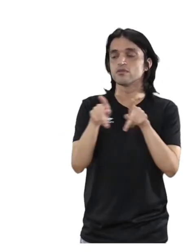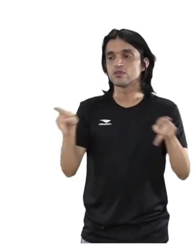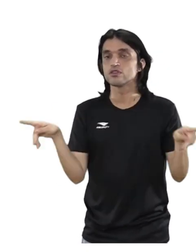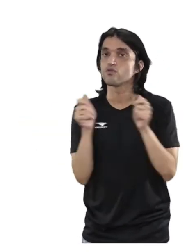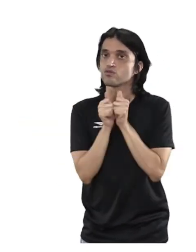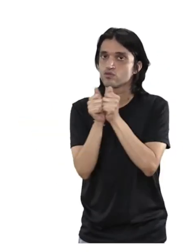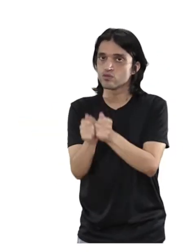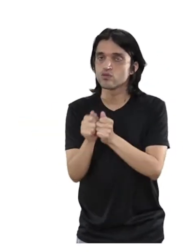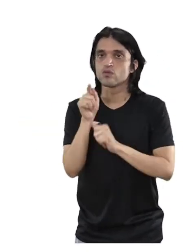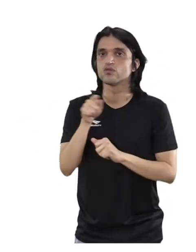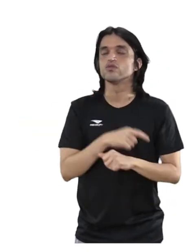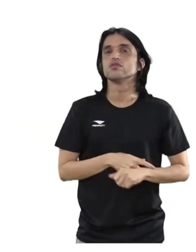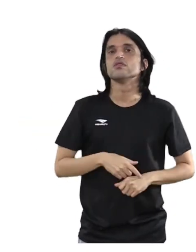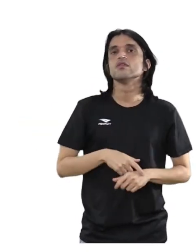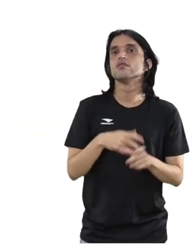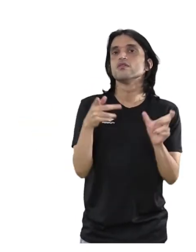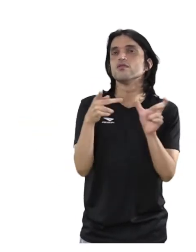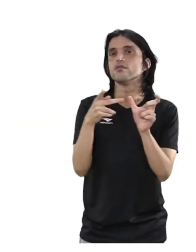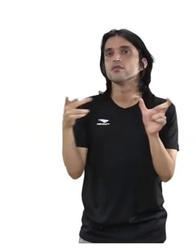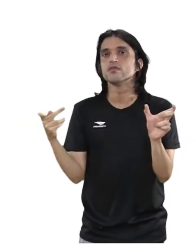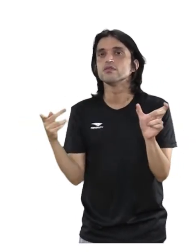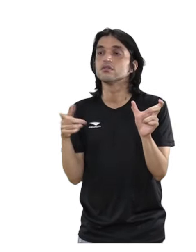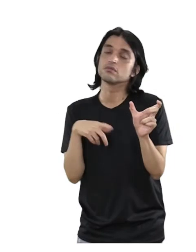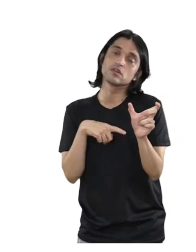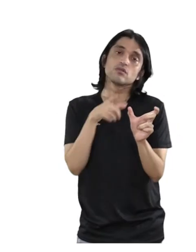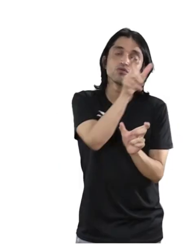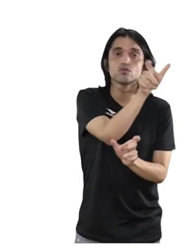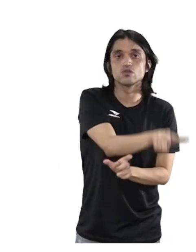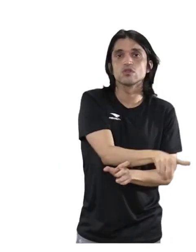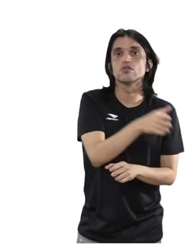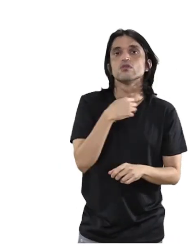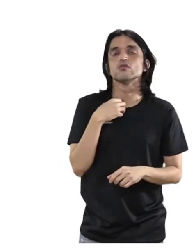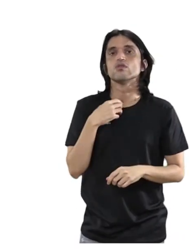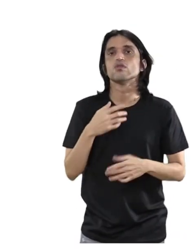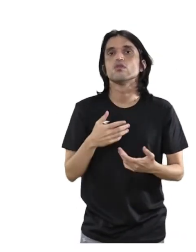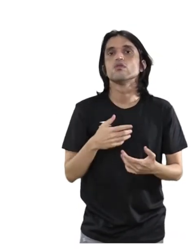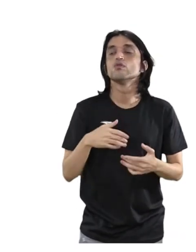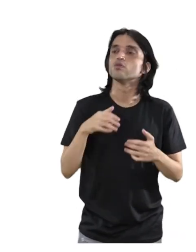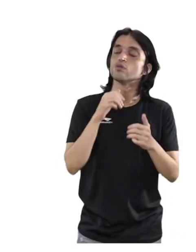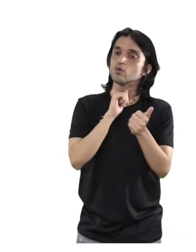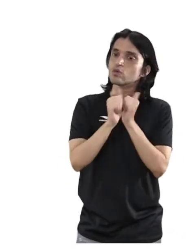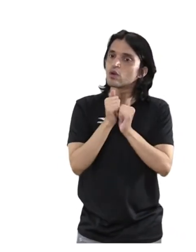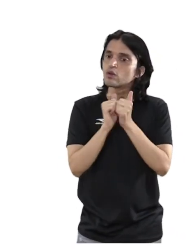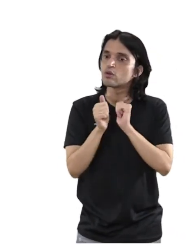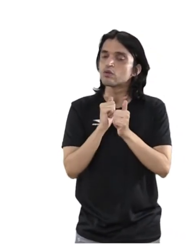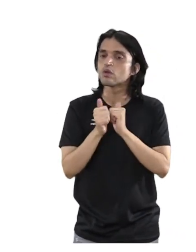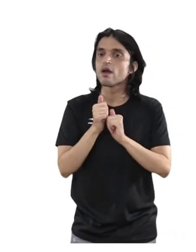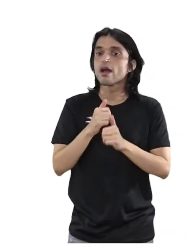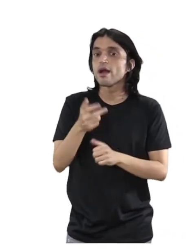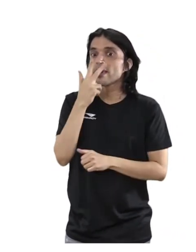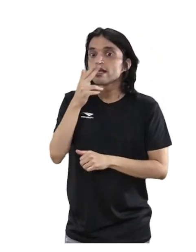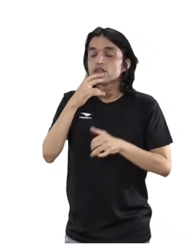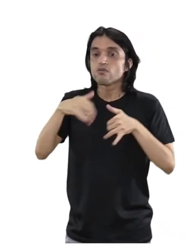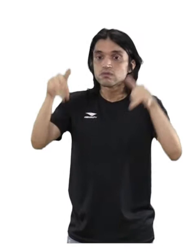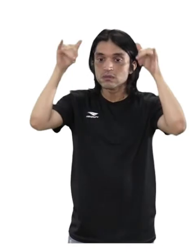os predicativos, que tem o do sujeito, que o jogador parecia um touro naquela partida. Então, quem parecia um